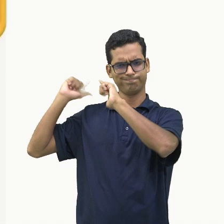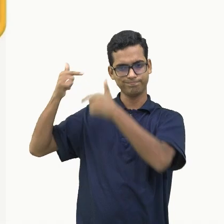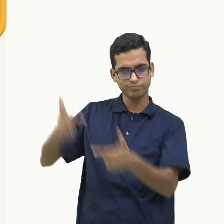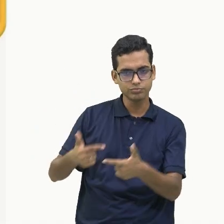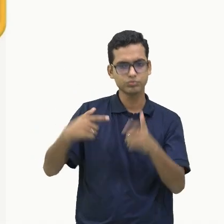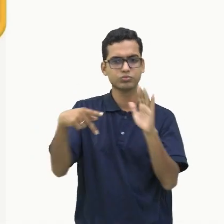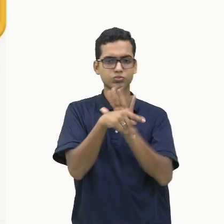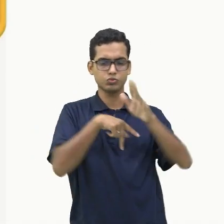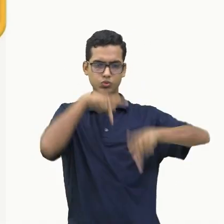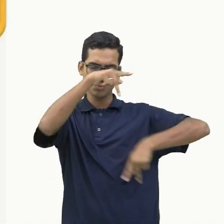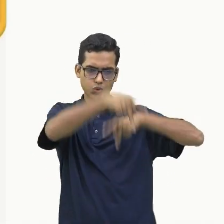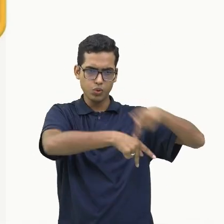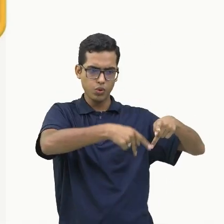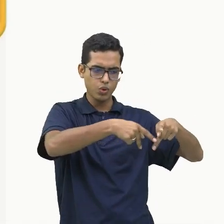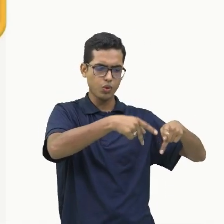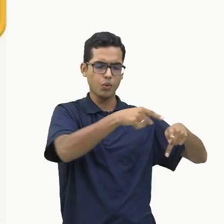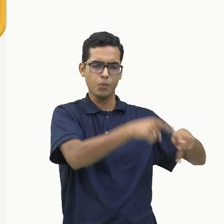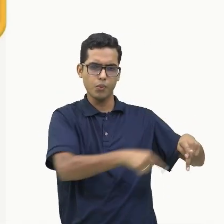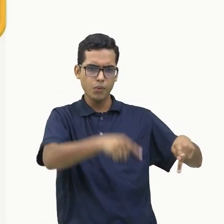dos povos